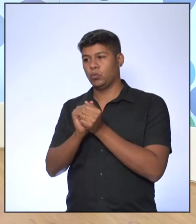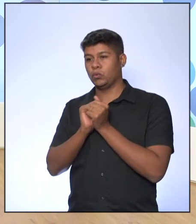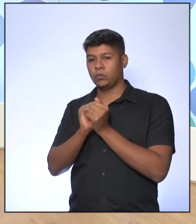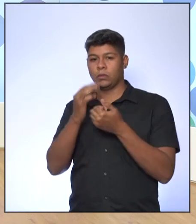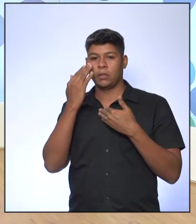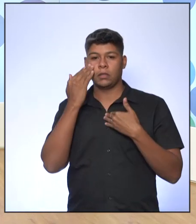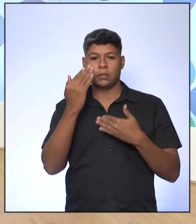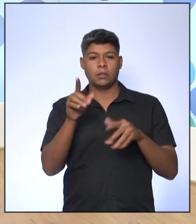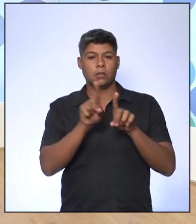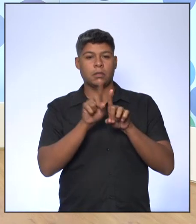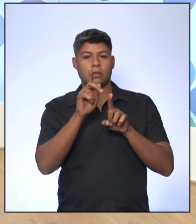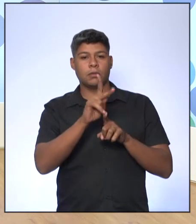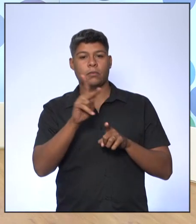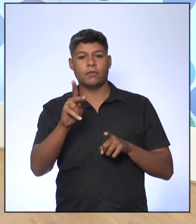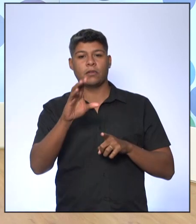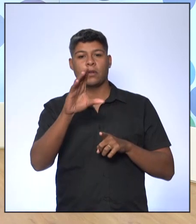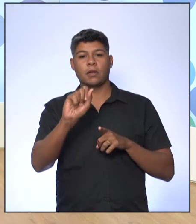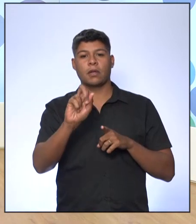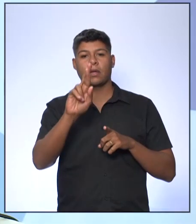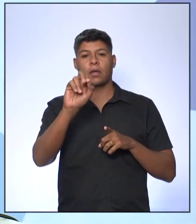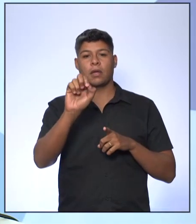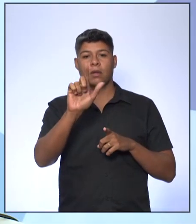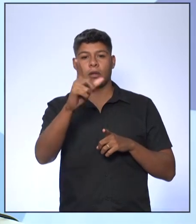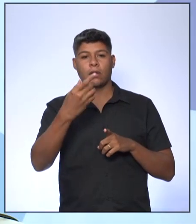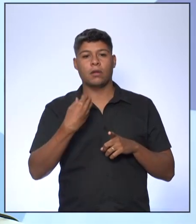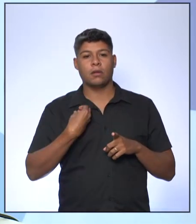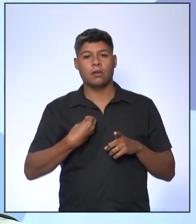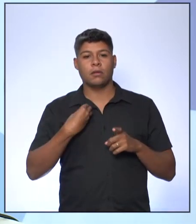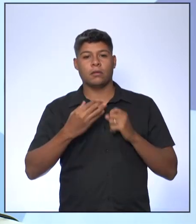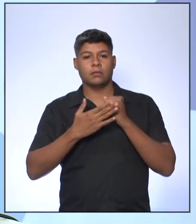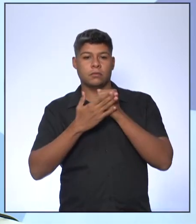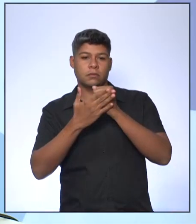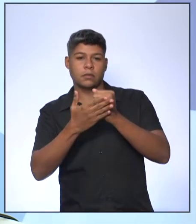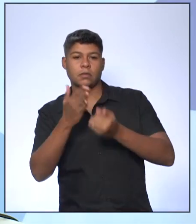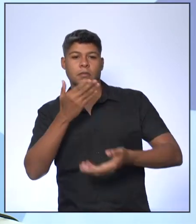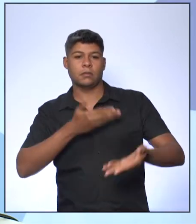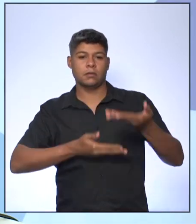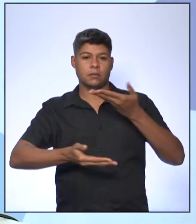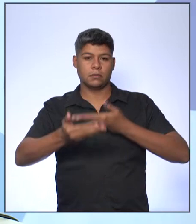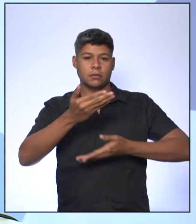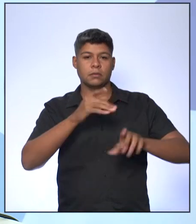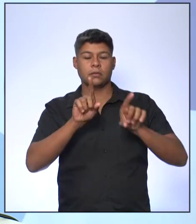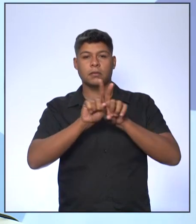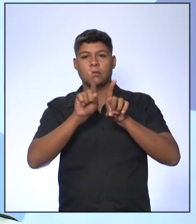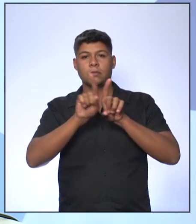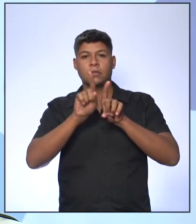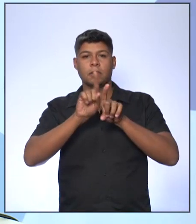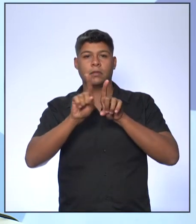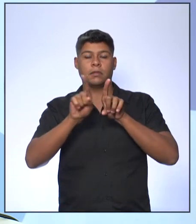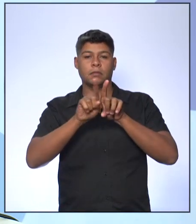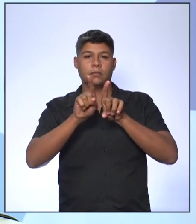agradecer também à professora Carol, que tem nos auxiliado e ajudado aqui também na composição do